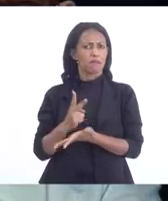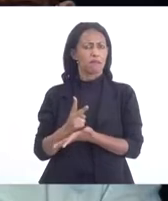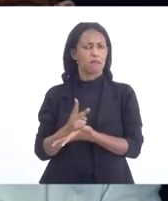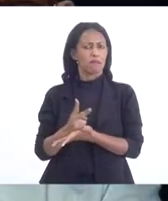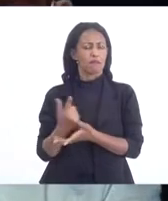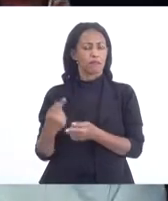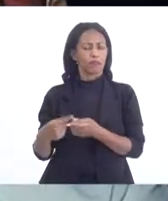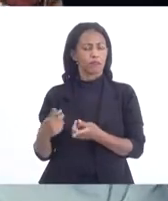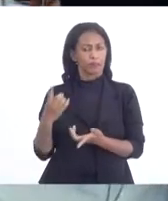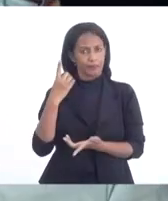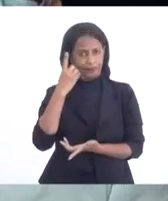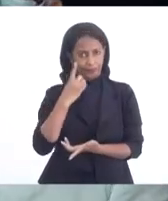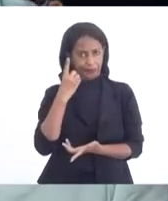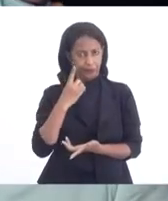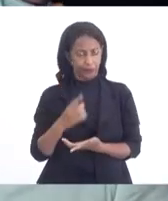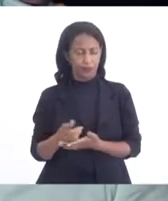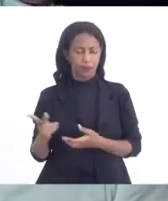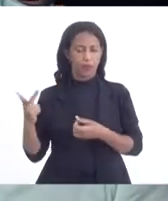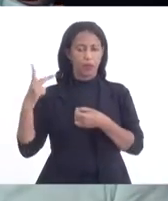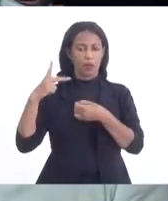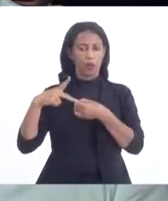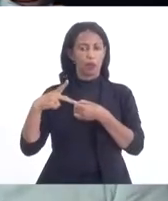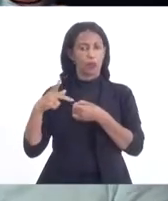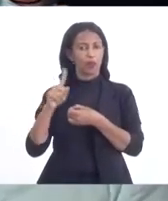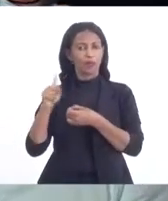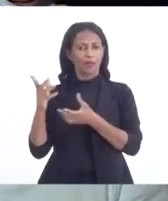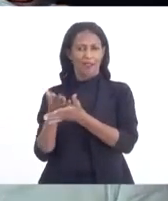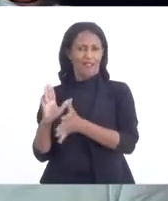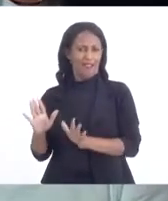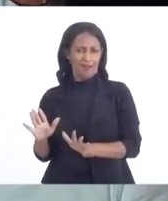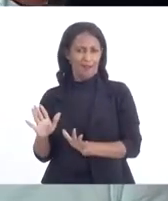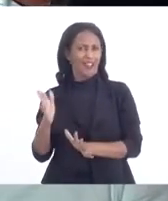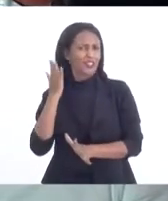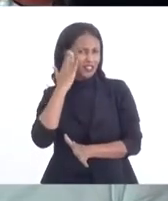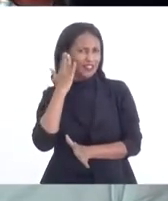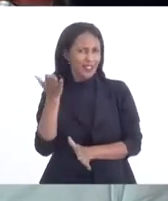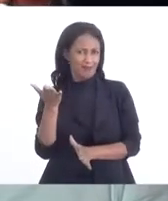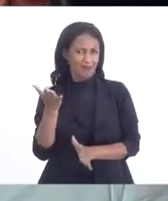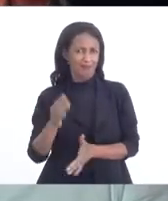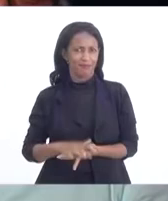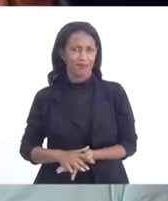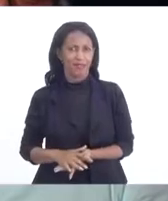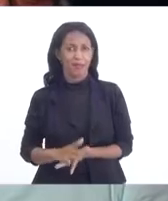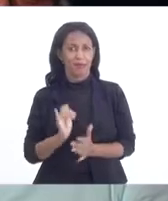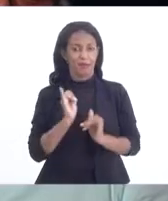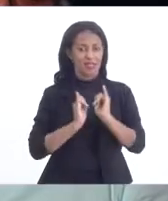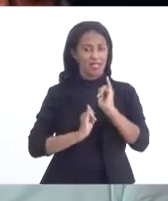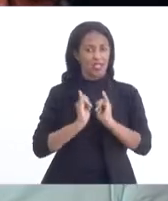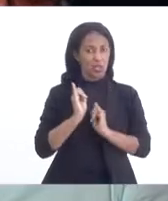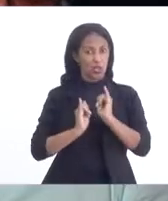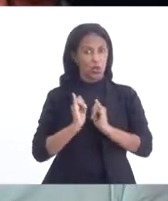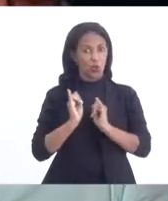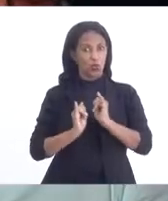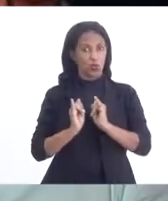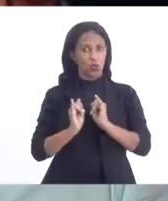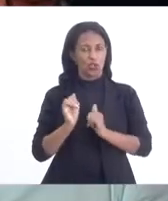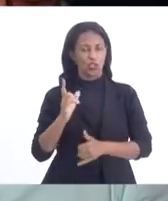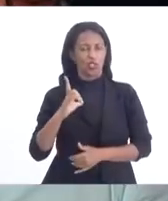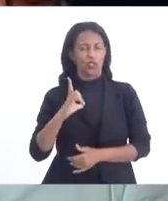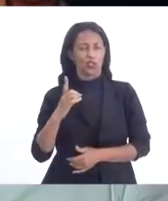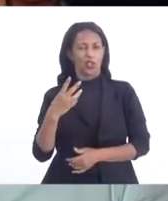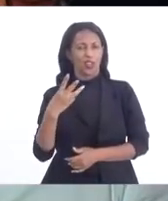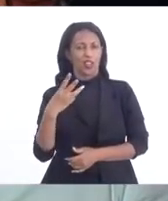o deputado, o petróleo não vai acabar. A gente sabe disso. Mas a indústria do petróleo só dura 30